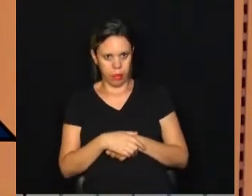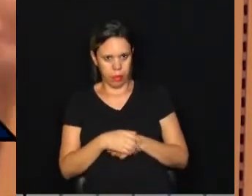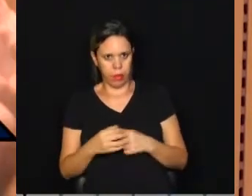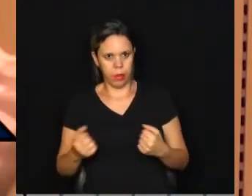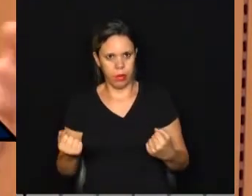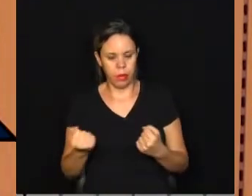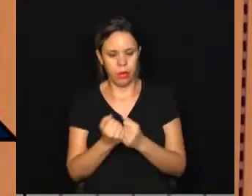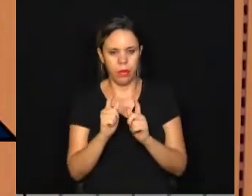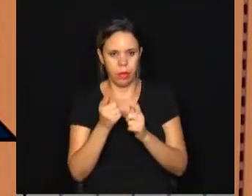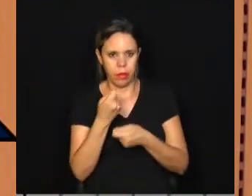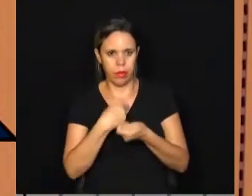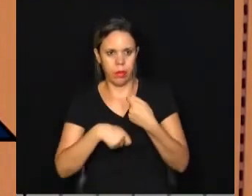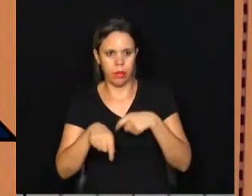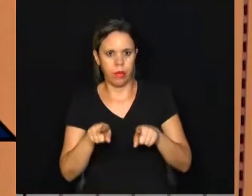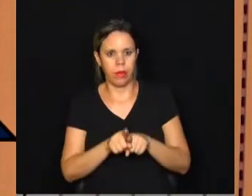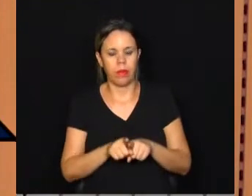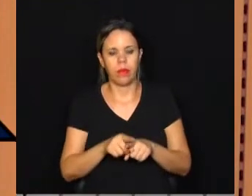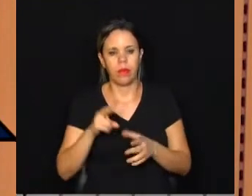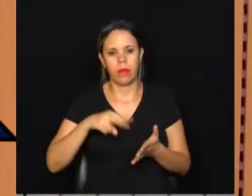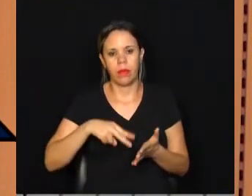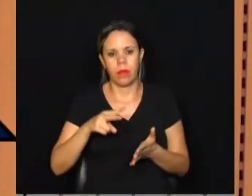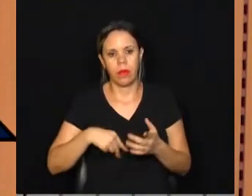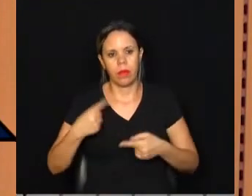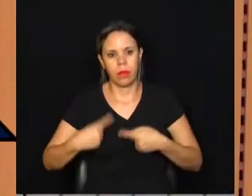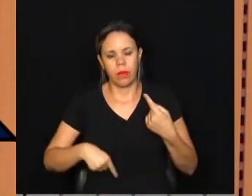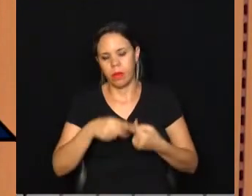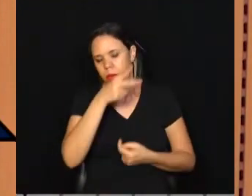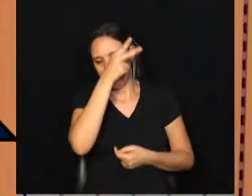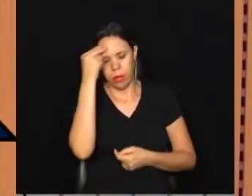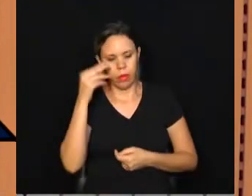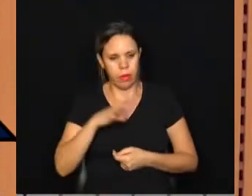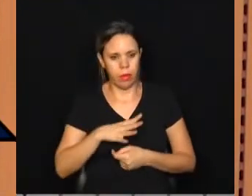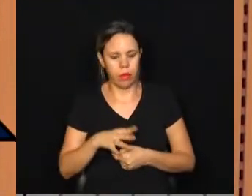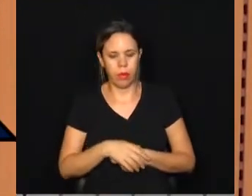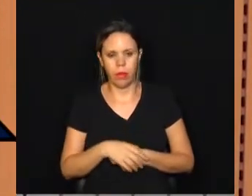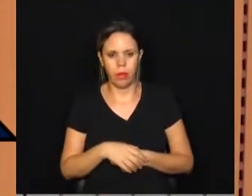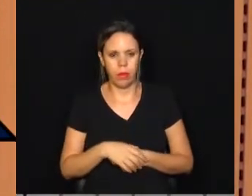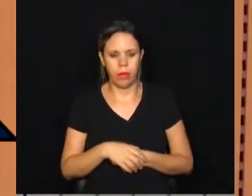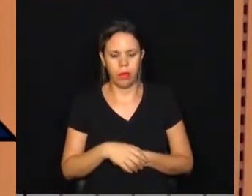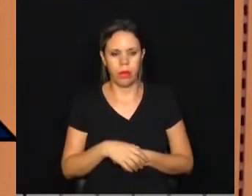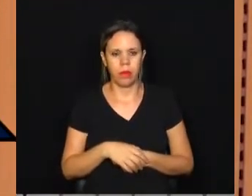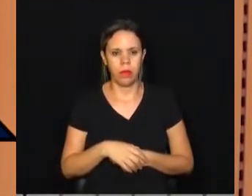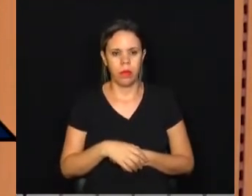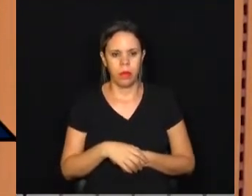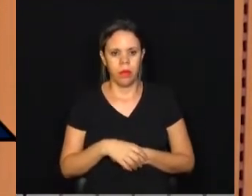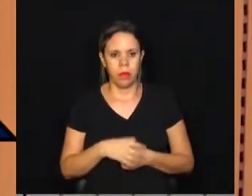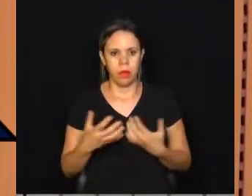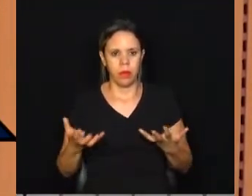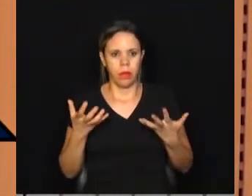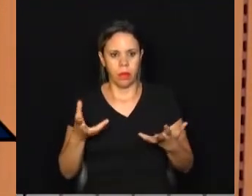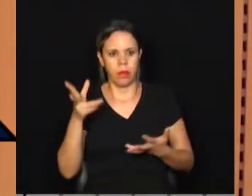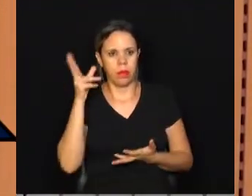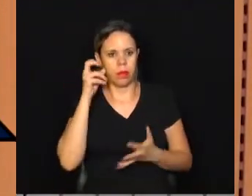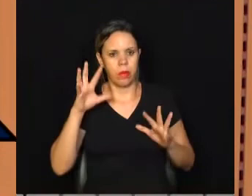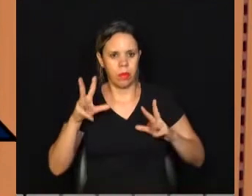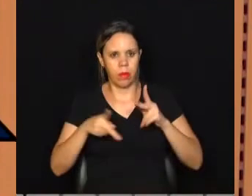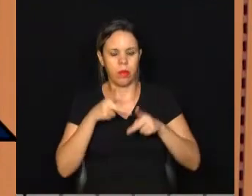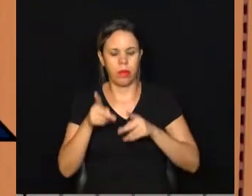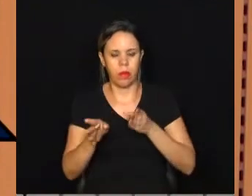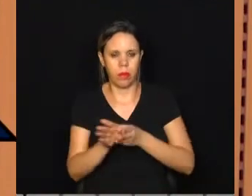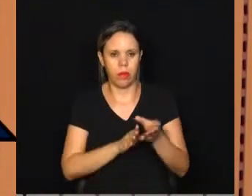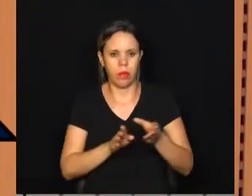de gestão, de leitura da política pública da cidade, né? Então, nós queremos ouvir todos os